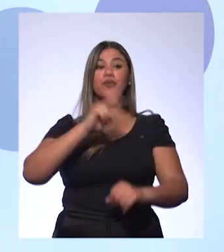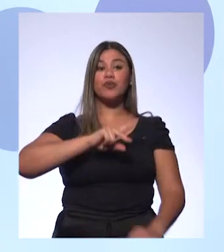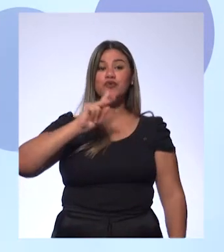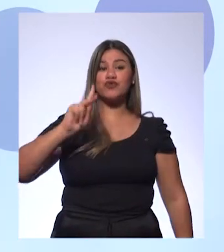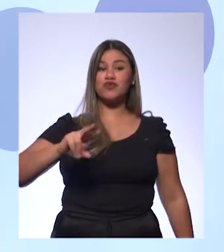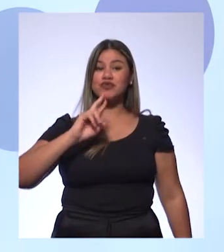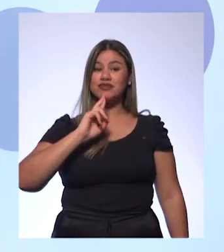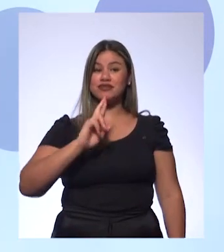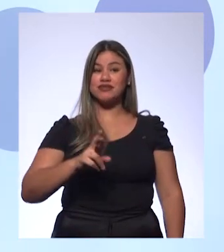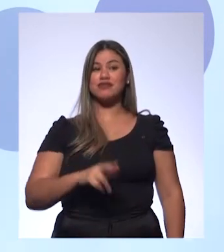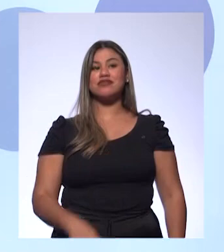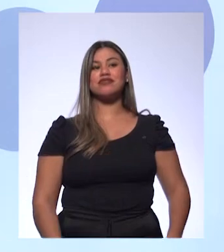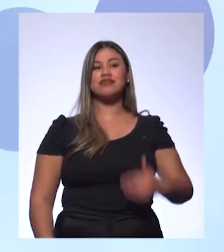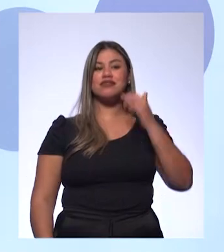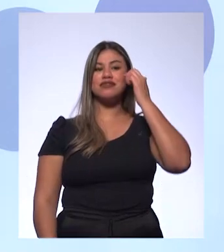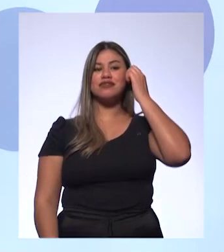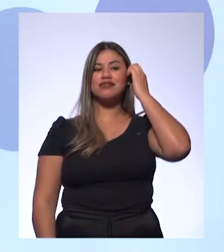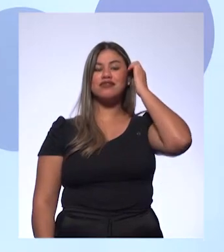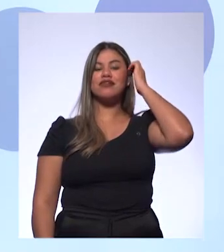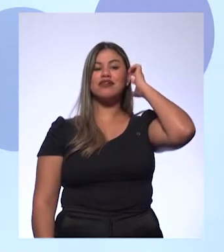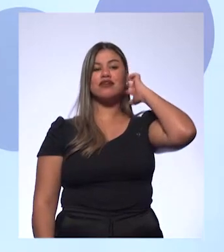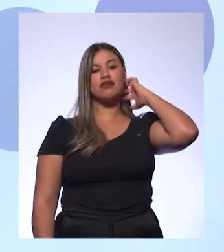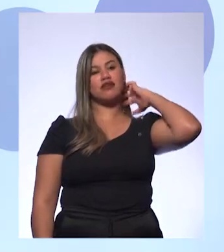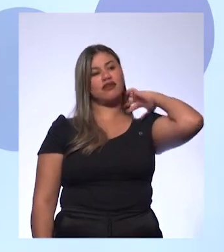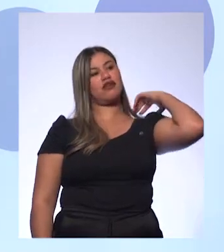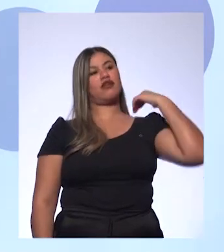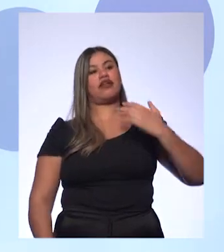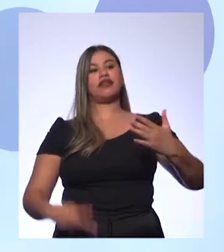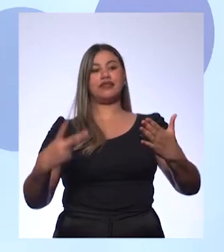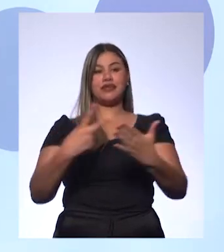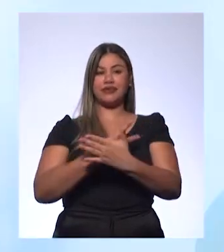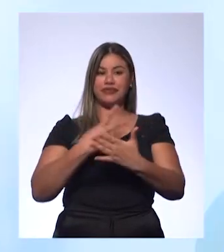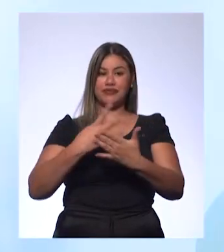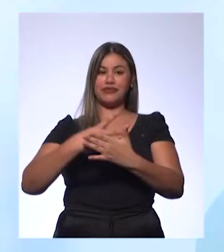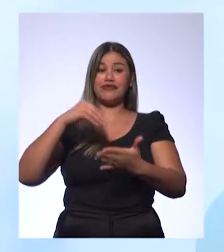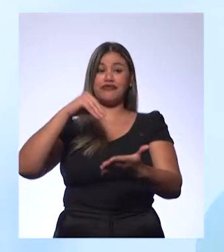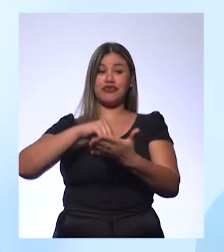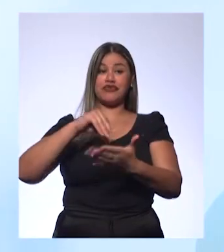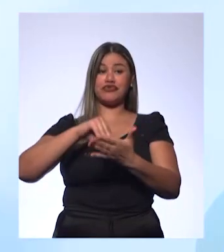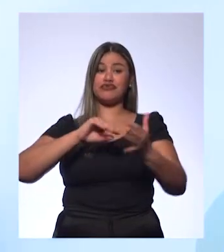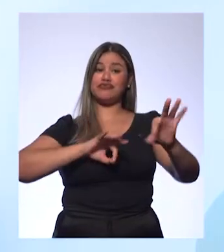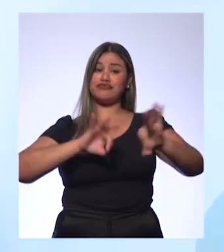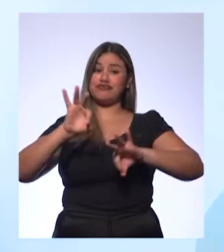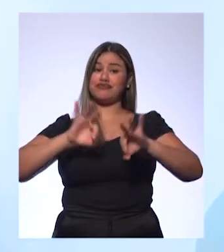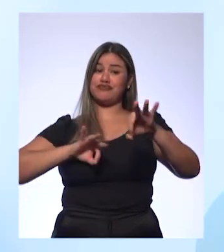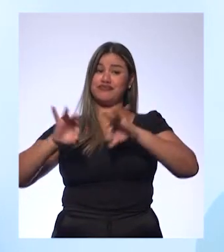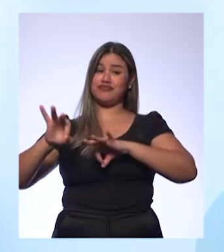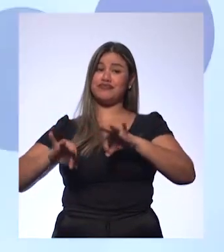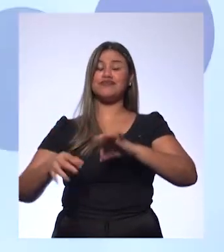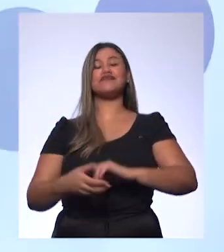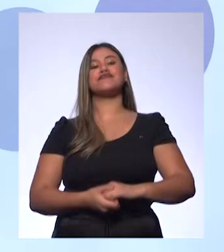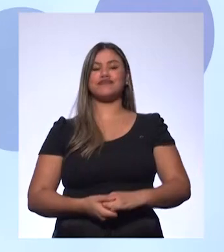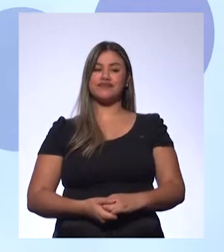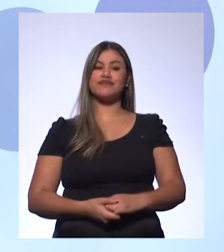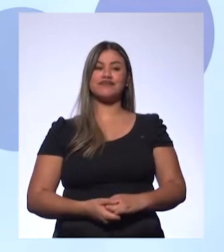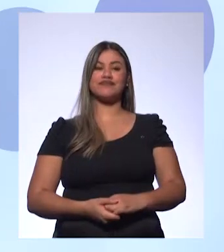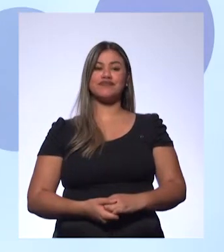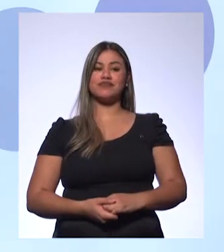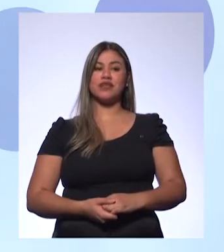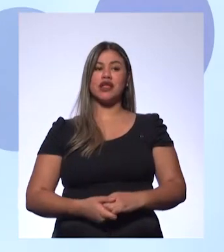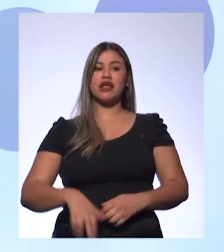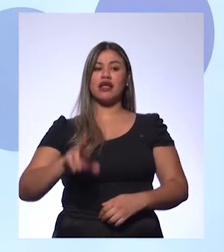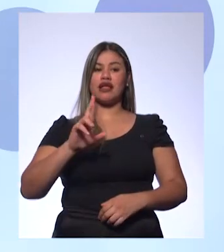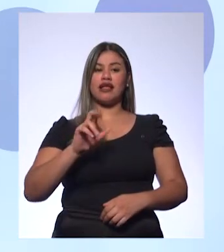só, bacana. Ela falou em planejamento. O erro dela, então, o que deu errado foi o planejamento dela. E a Rafaela também